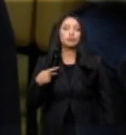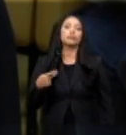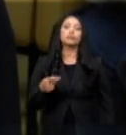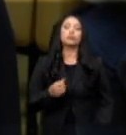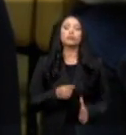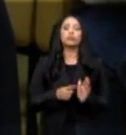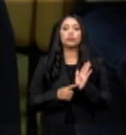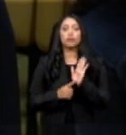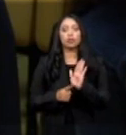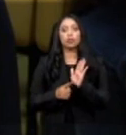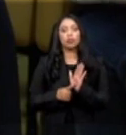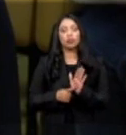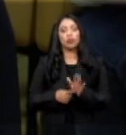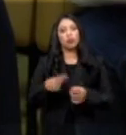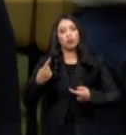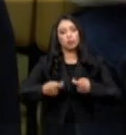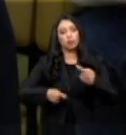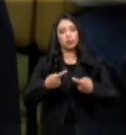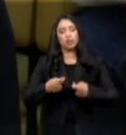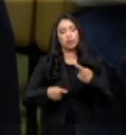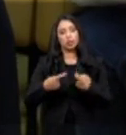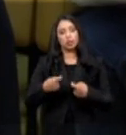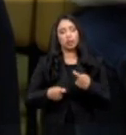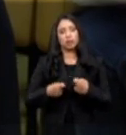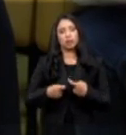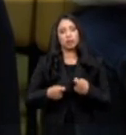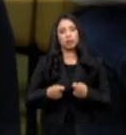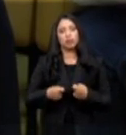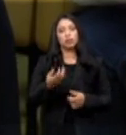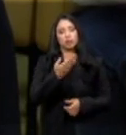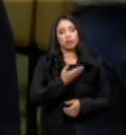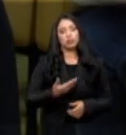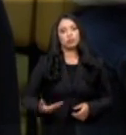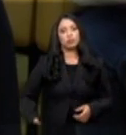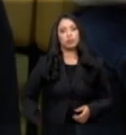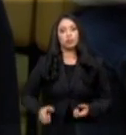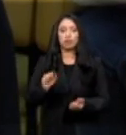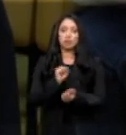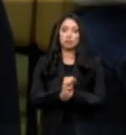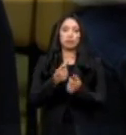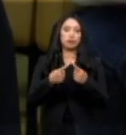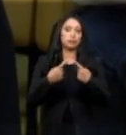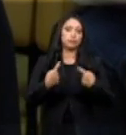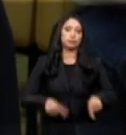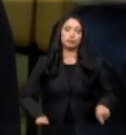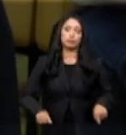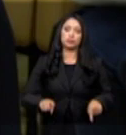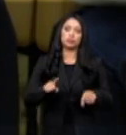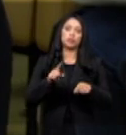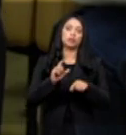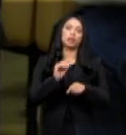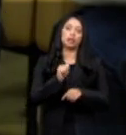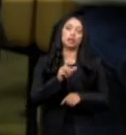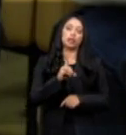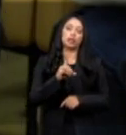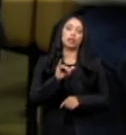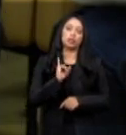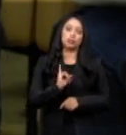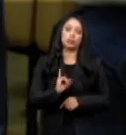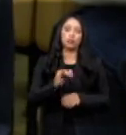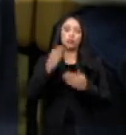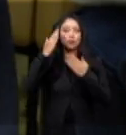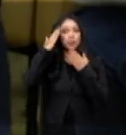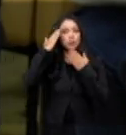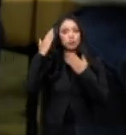da política de políticas públicas. E, por essa razão, se aguarda a improcedência desta ação direta de inconstitucionalidade.